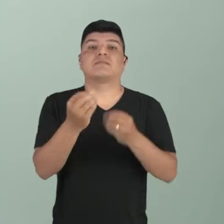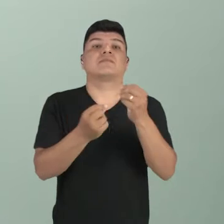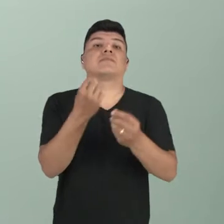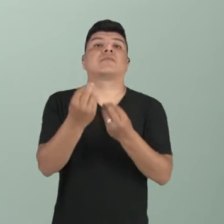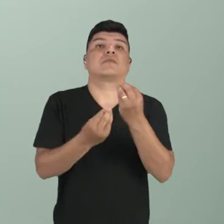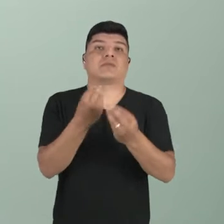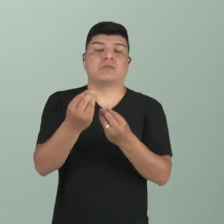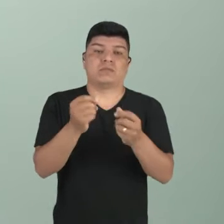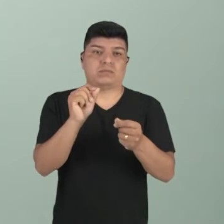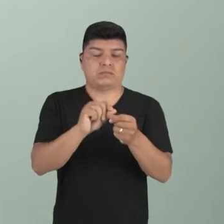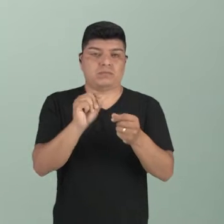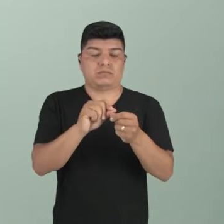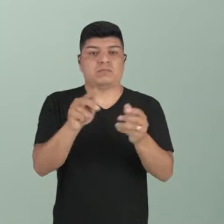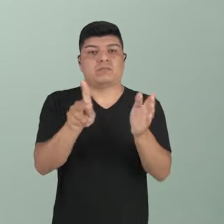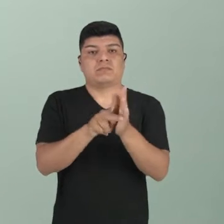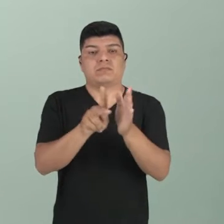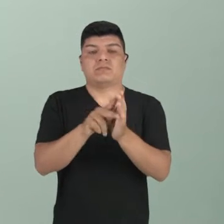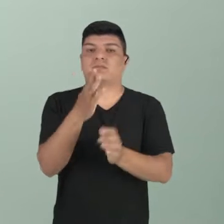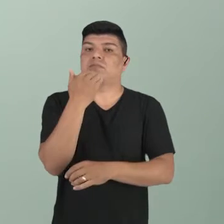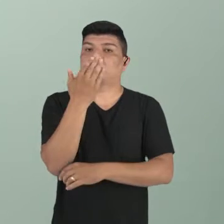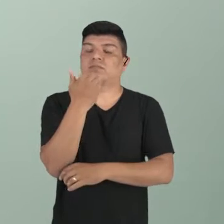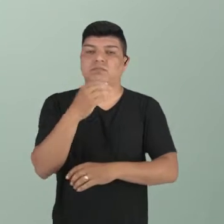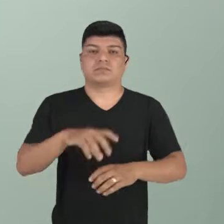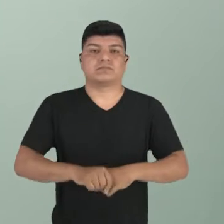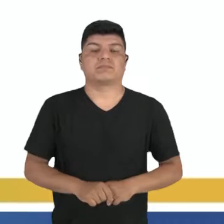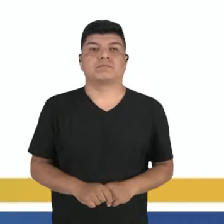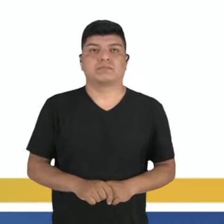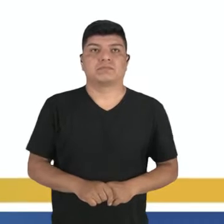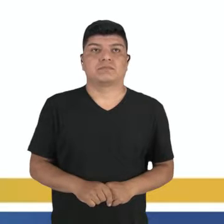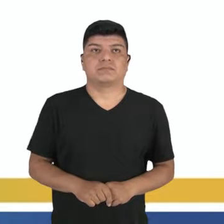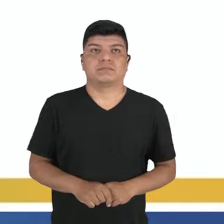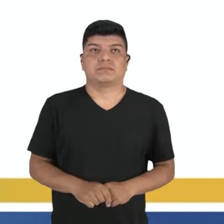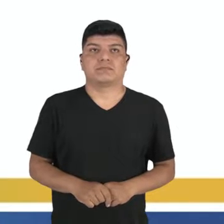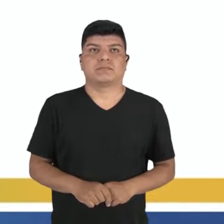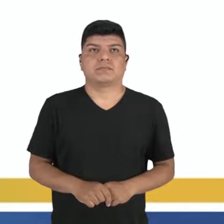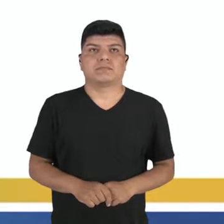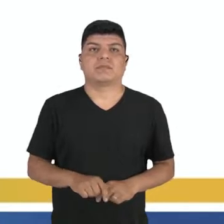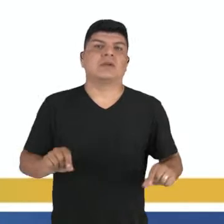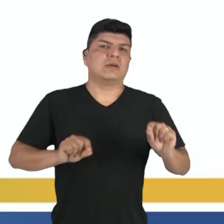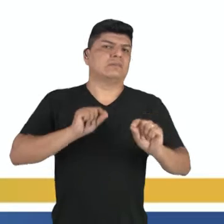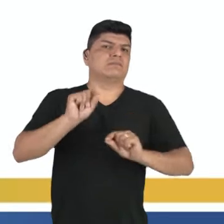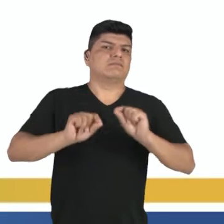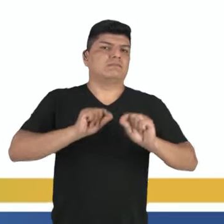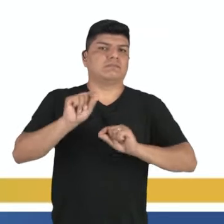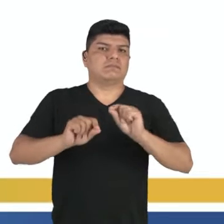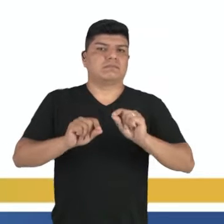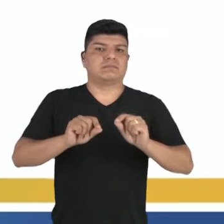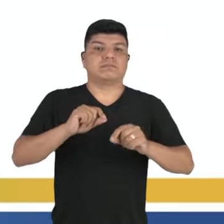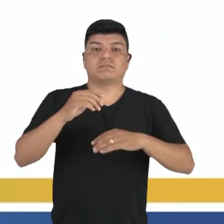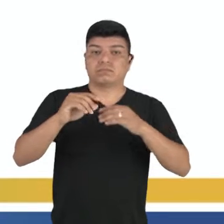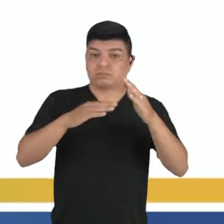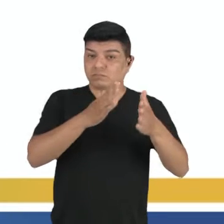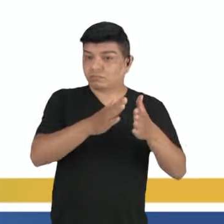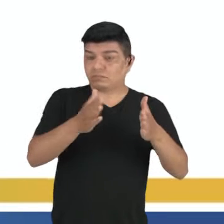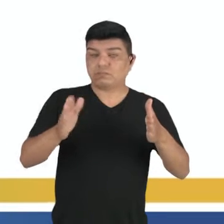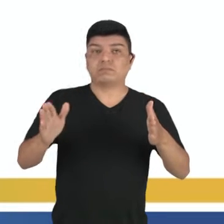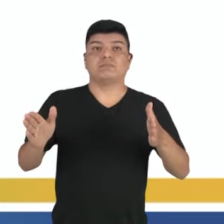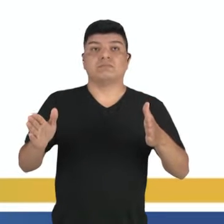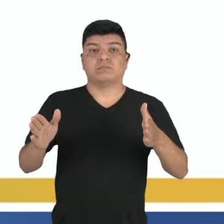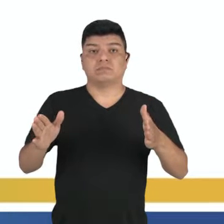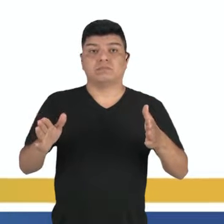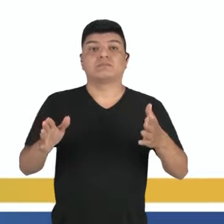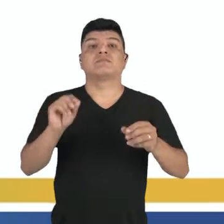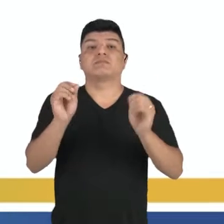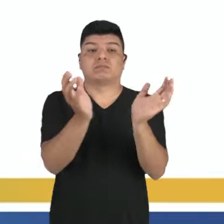fase né De que forma eles produzem seu alimento o bom é o que são esses processos autotróficos